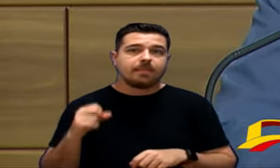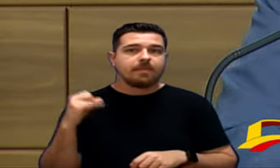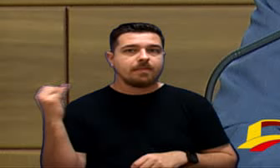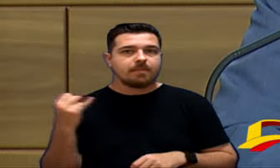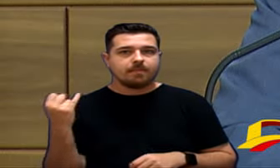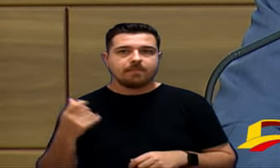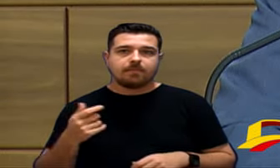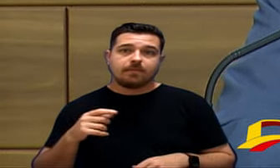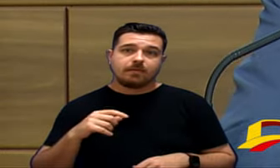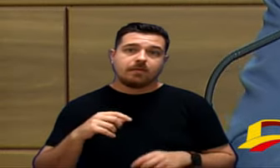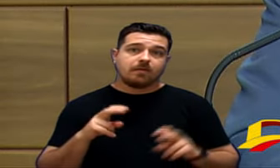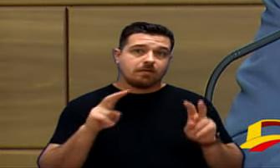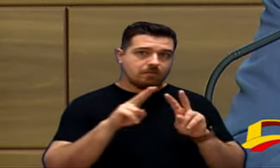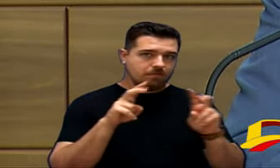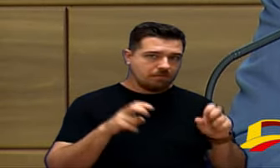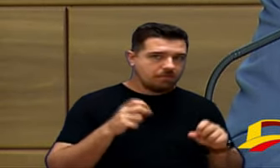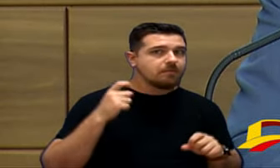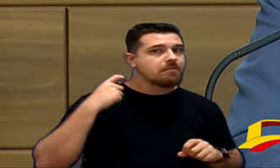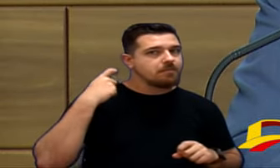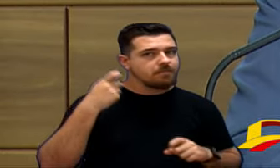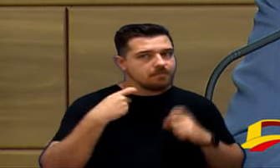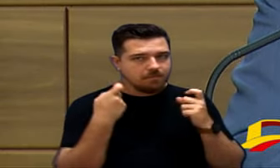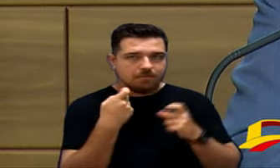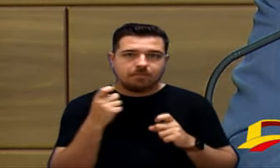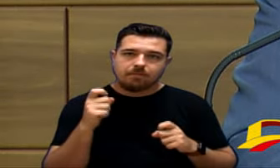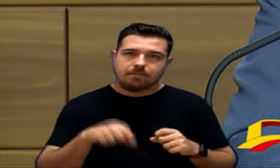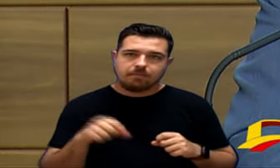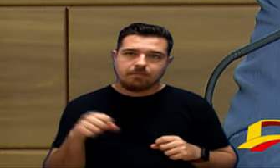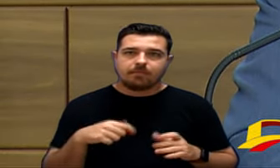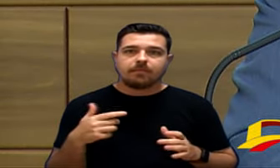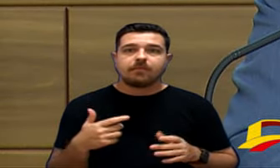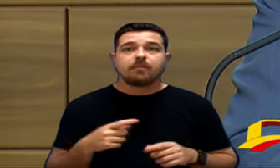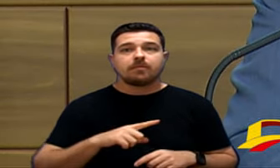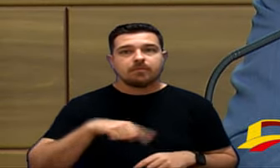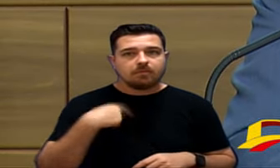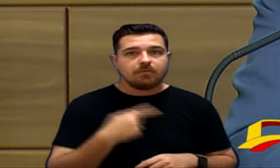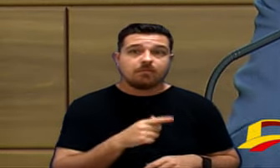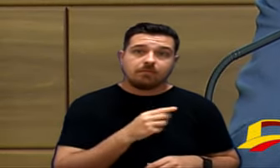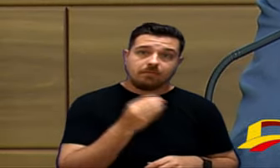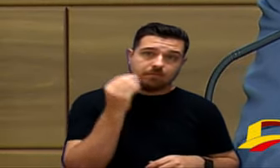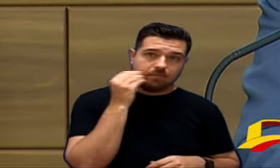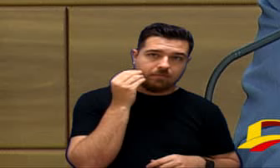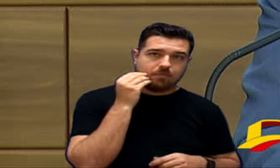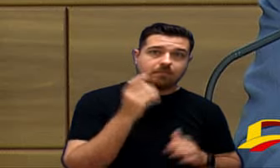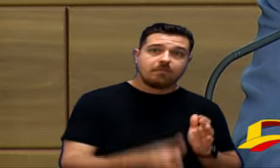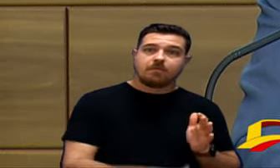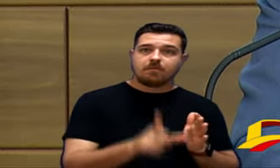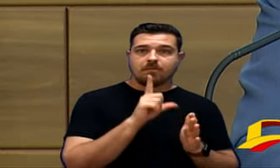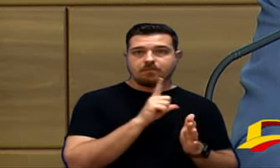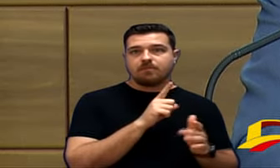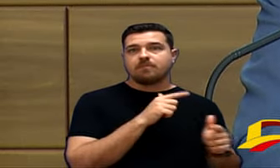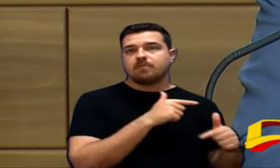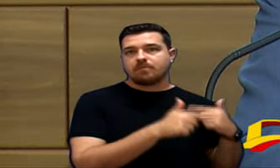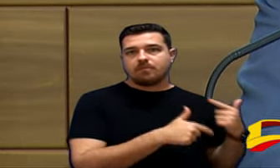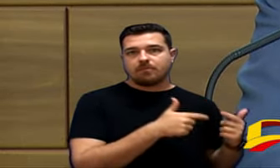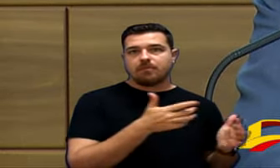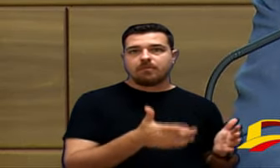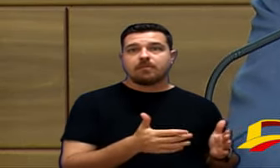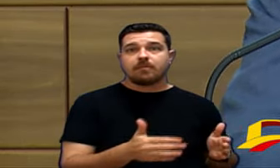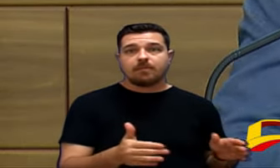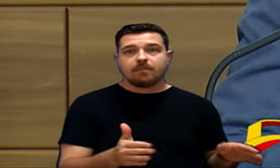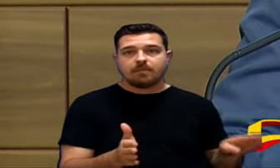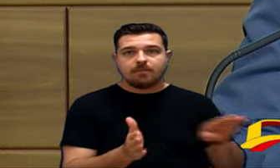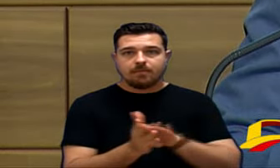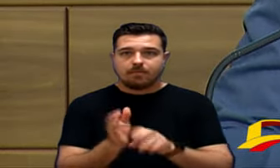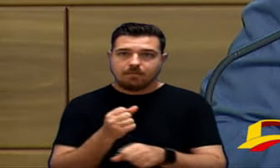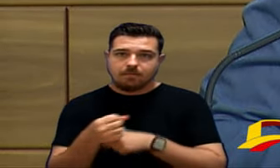Esse é o assunto sim que nos preocupa é um assunto que a gente tem tentado trabalhar de forma preventiva também eu acredito que até o final do ano